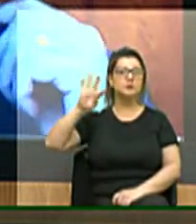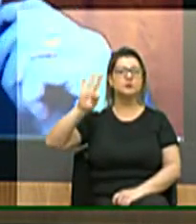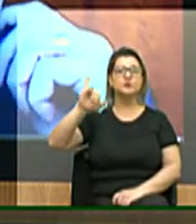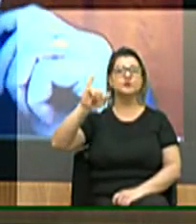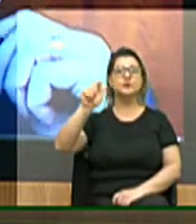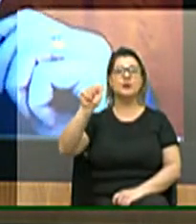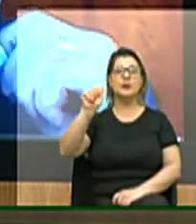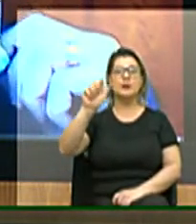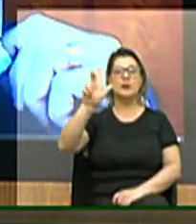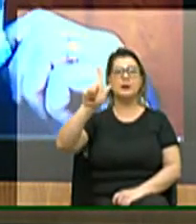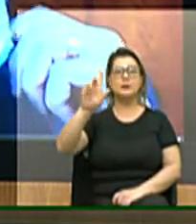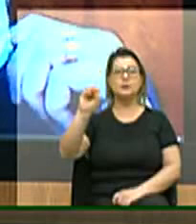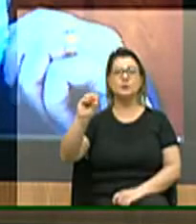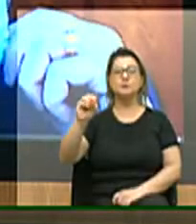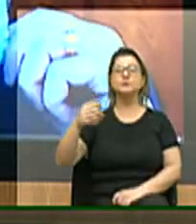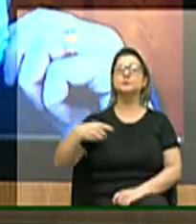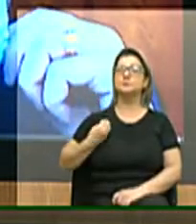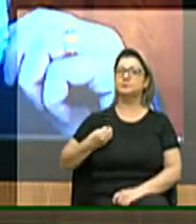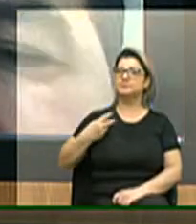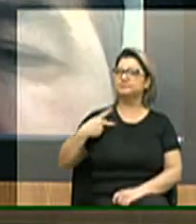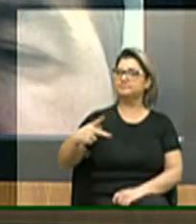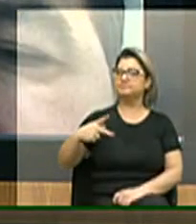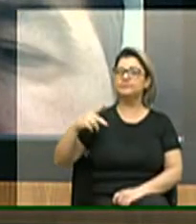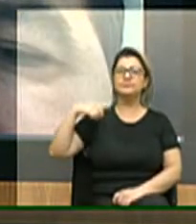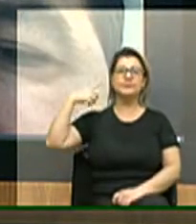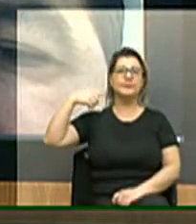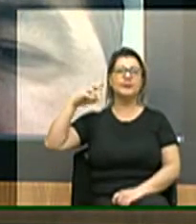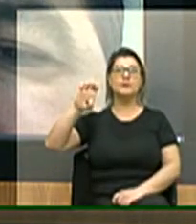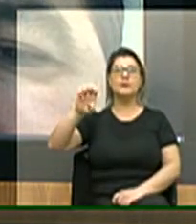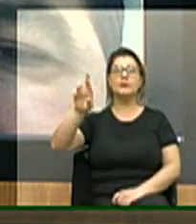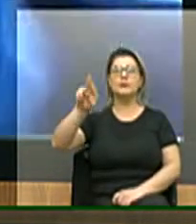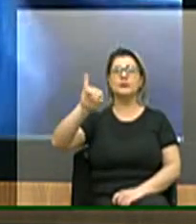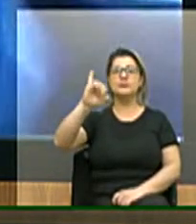Presente, presidente. Deputado Eric Lins.